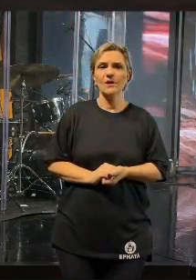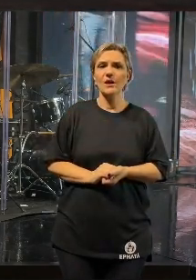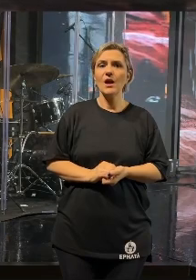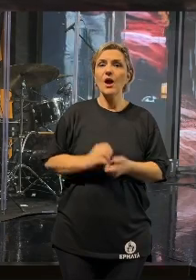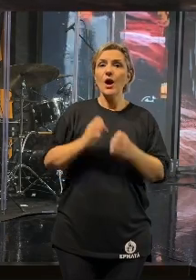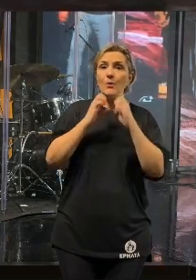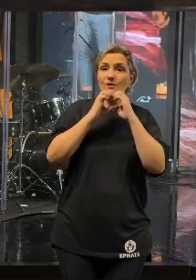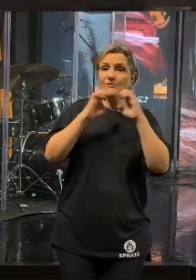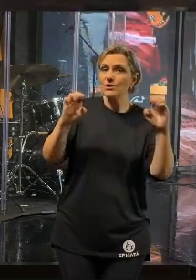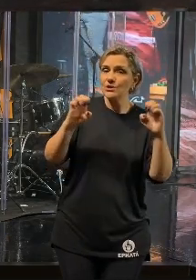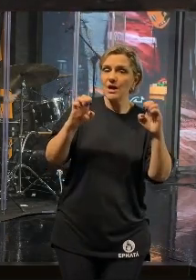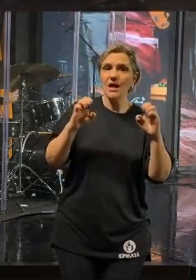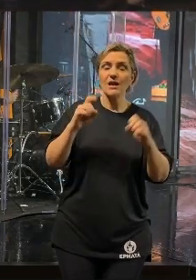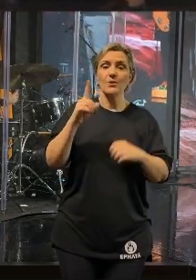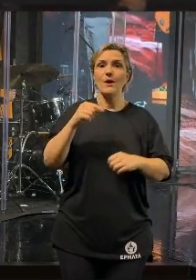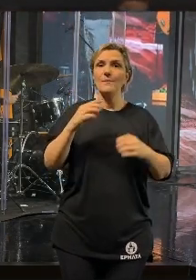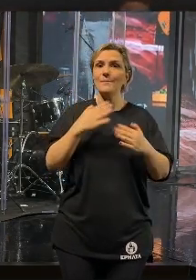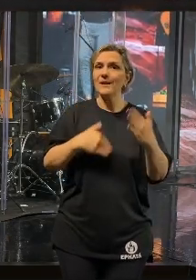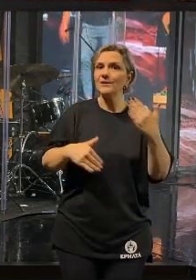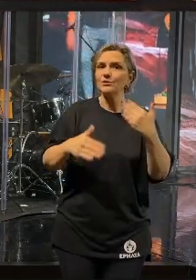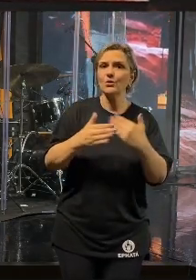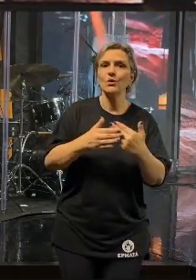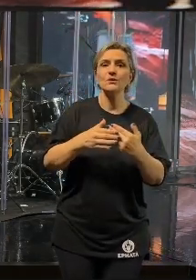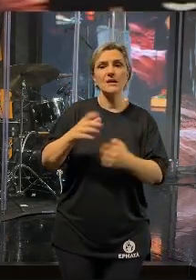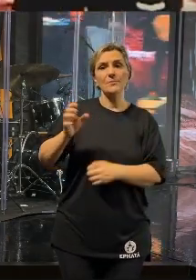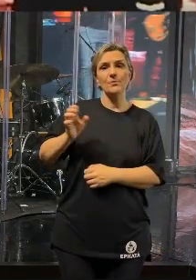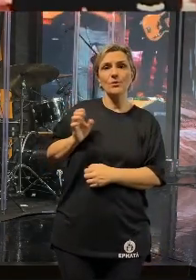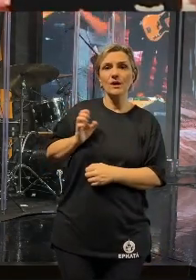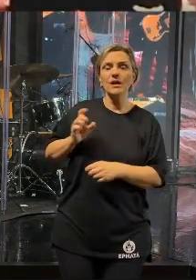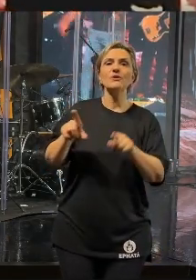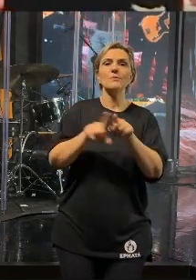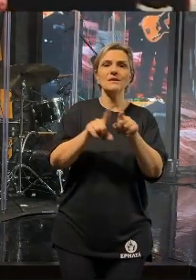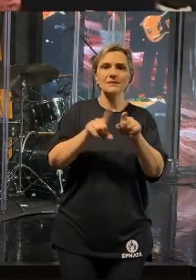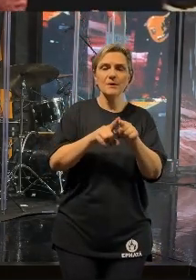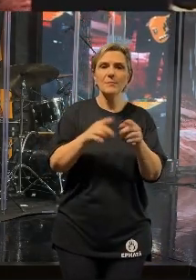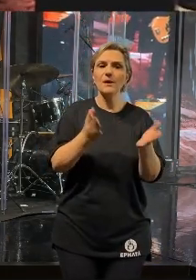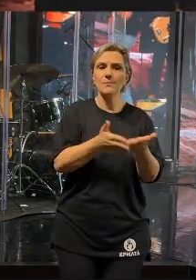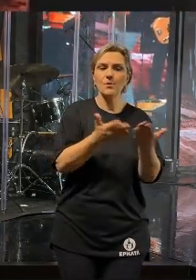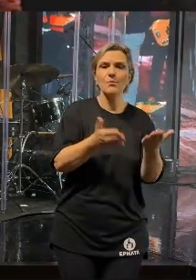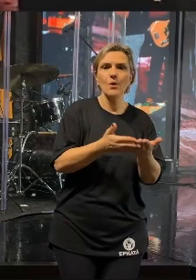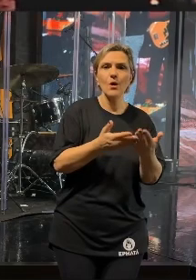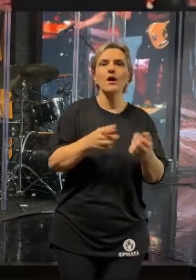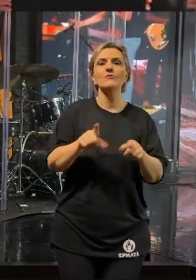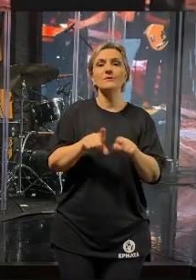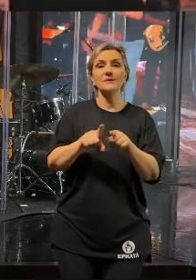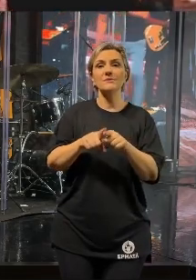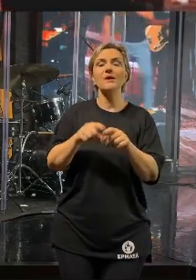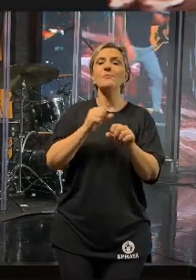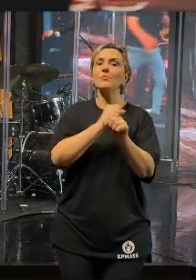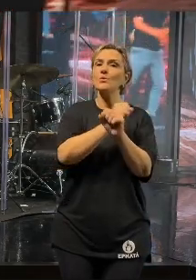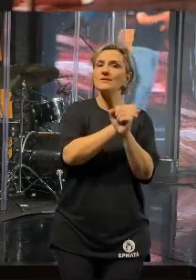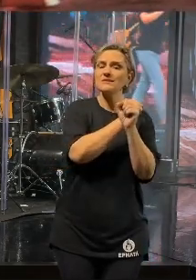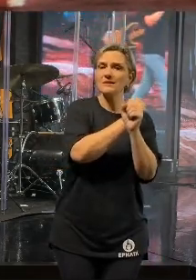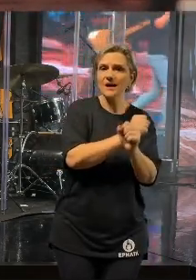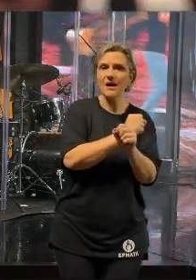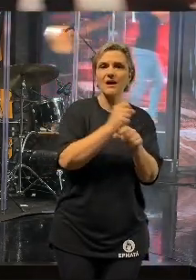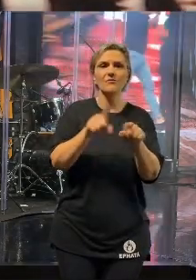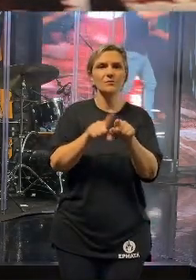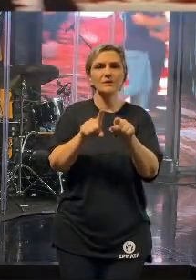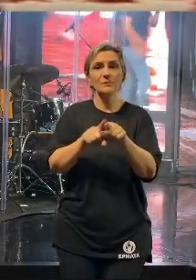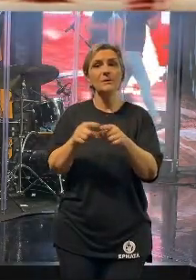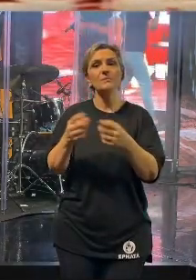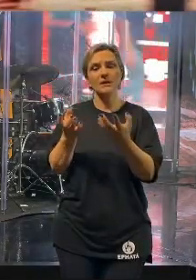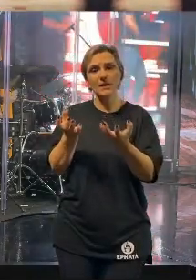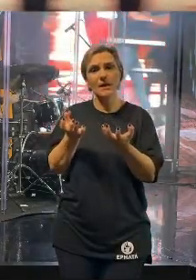o rico, mas também veio para o pobre. Veio para o escravo, mas também veio para aquele que se achava livre. O Evangelho veio para todas